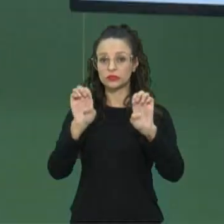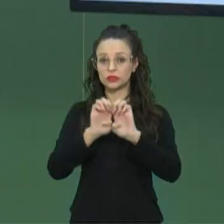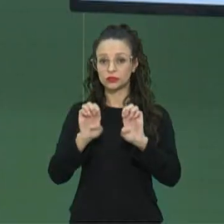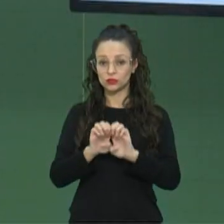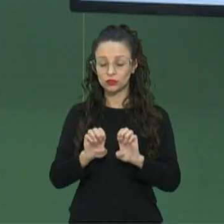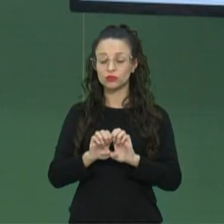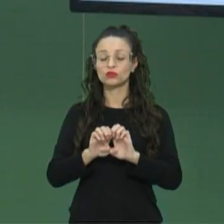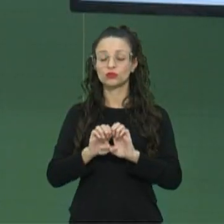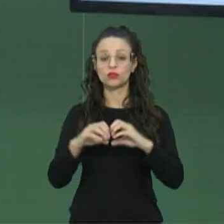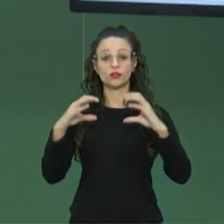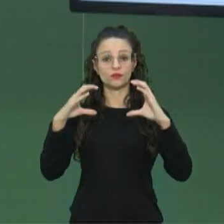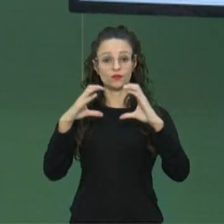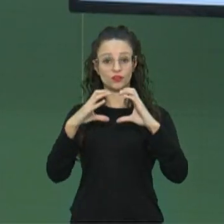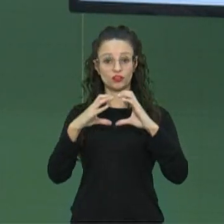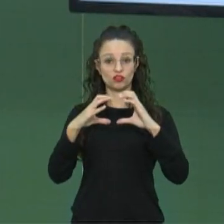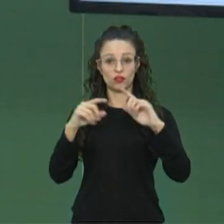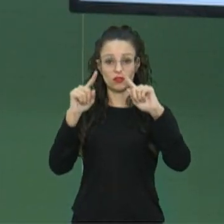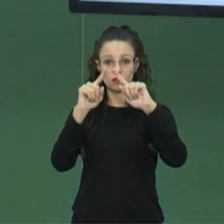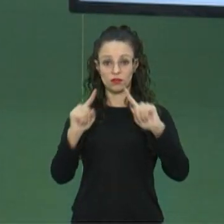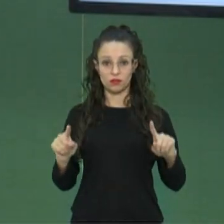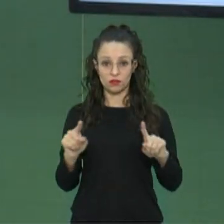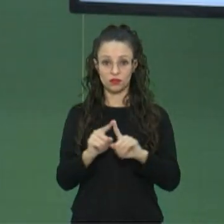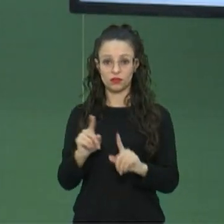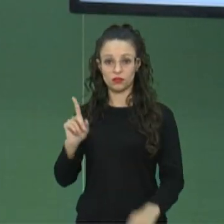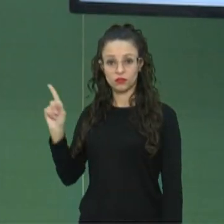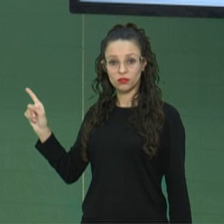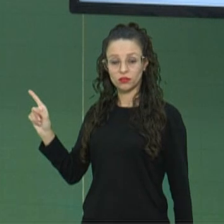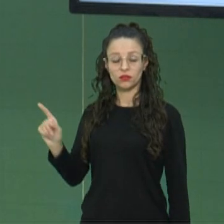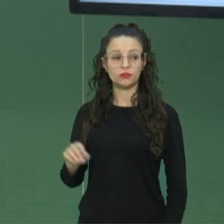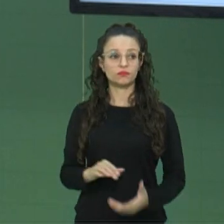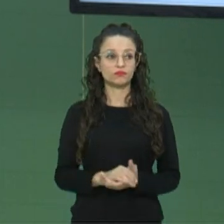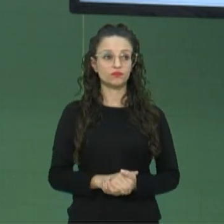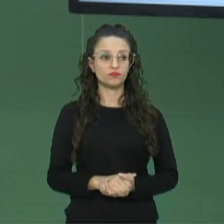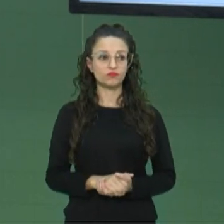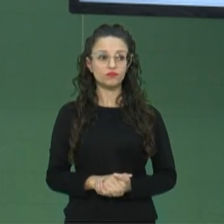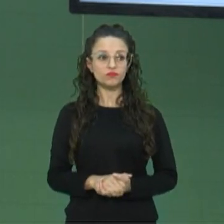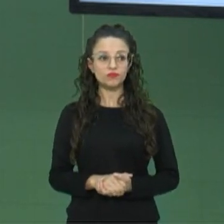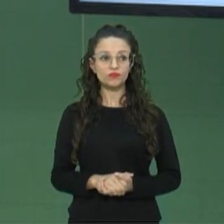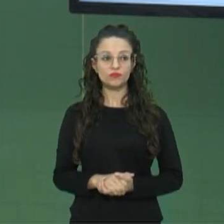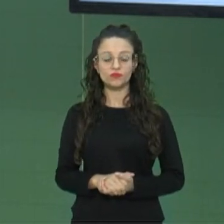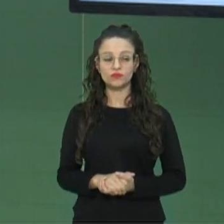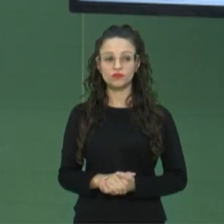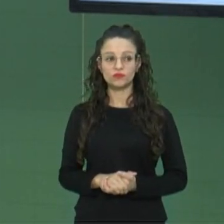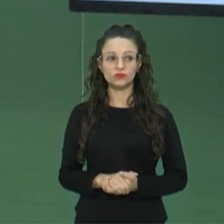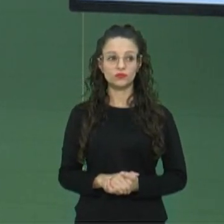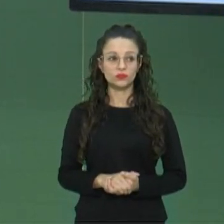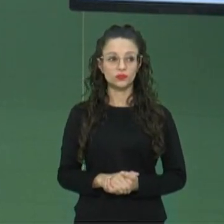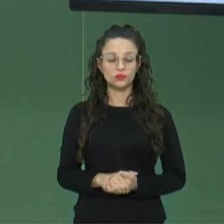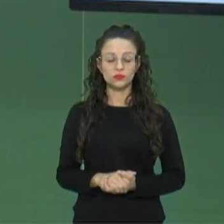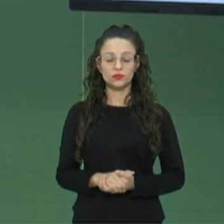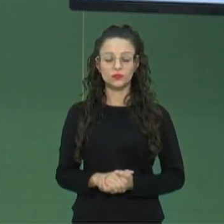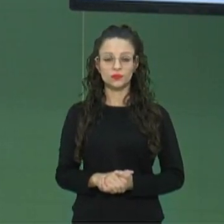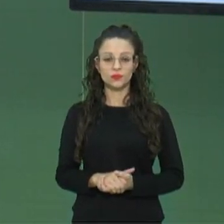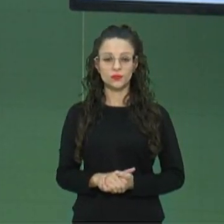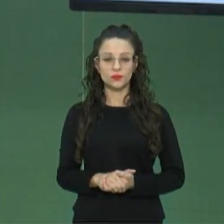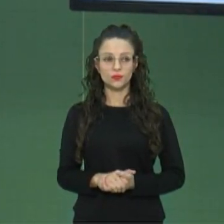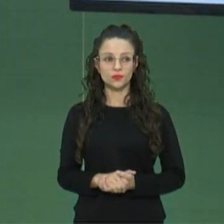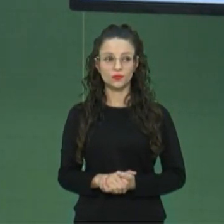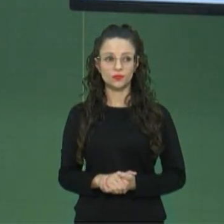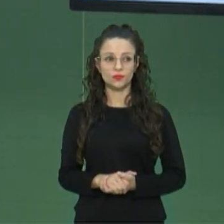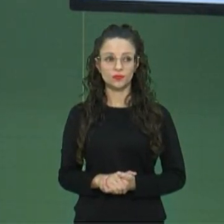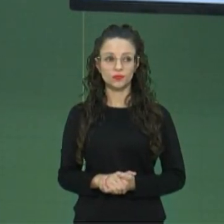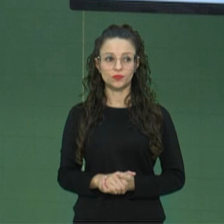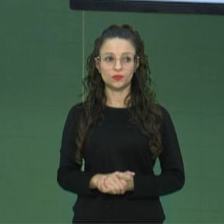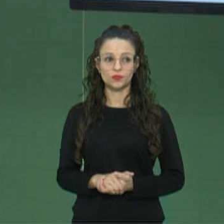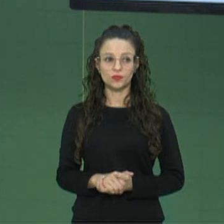cíclica, um ciclano, tá? Aqui um hidrogênio, aqui de novo um